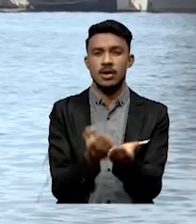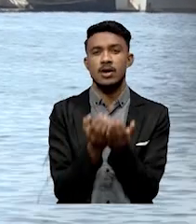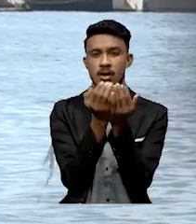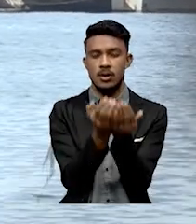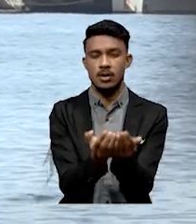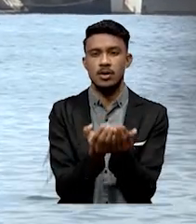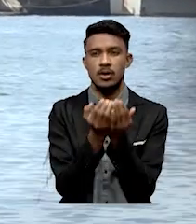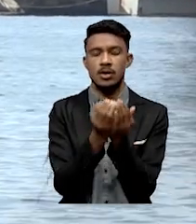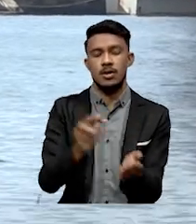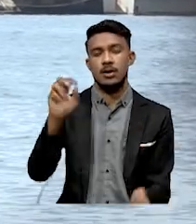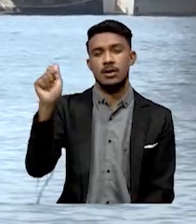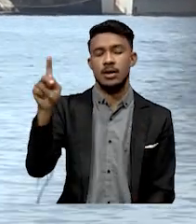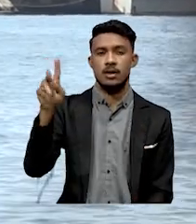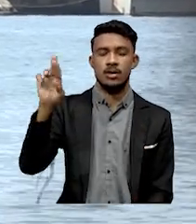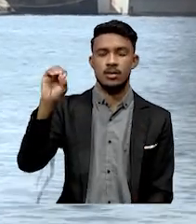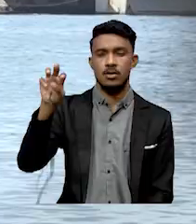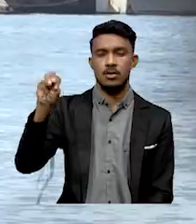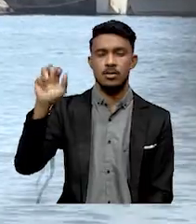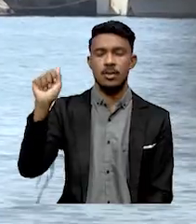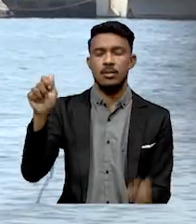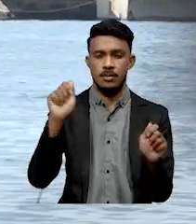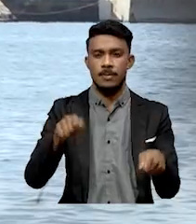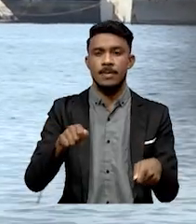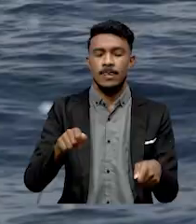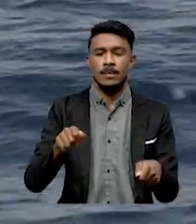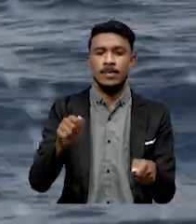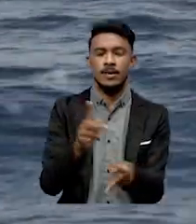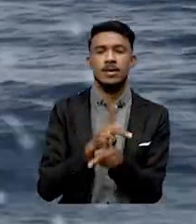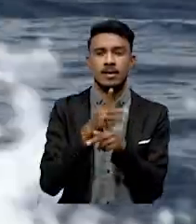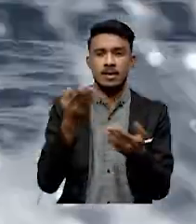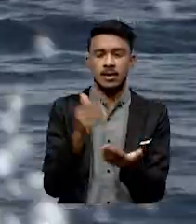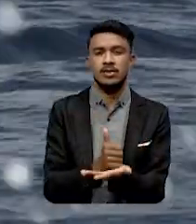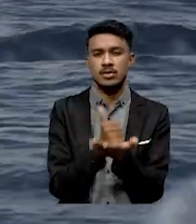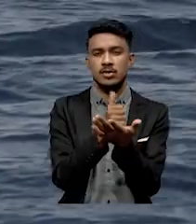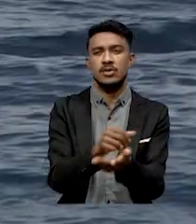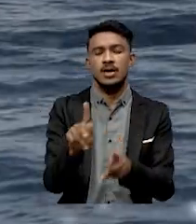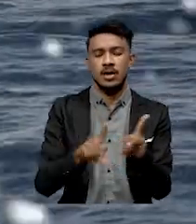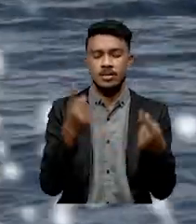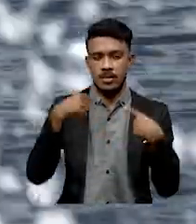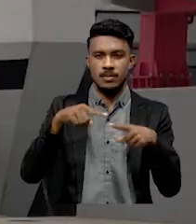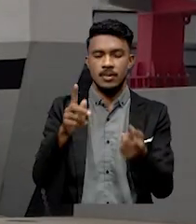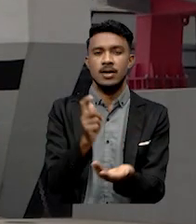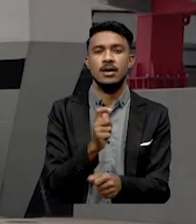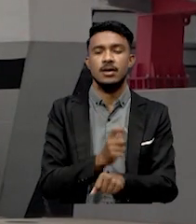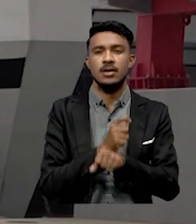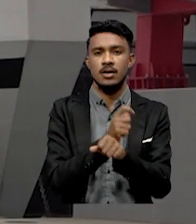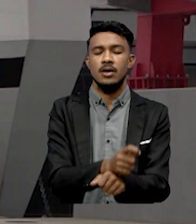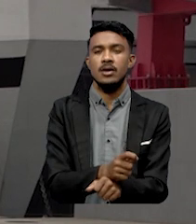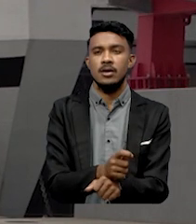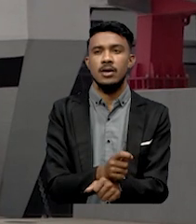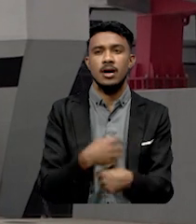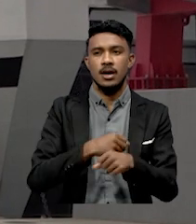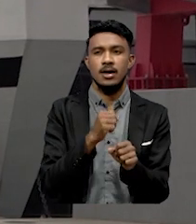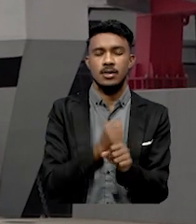no nebele facilita movimento população em Ateuru. Deputado oposição Nemos, o sua equipa técnico Sira, ato atraca o